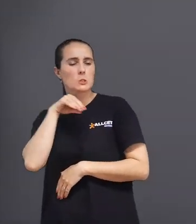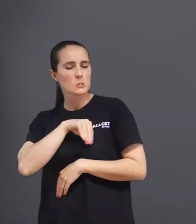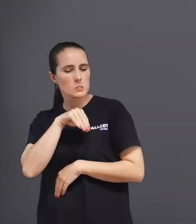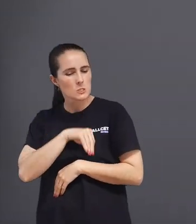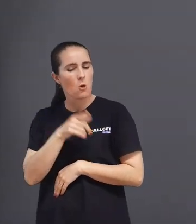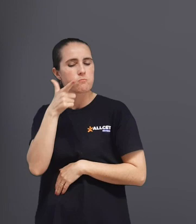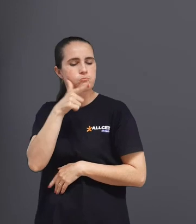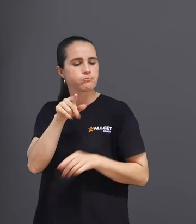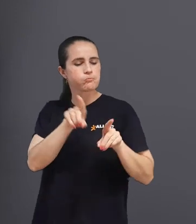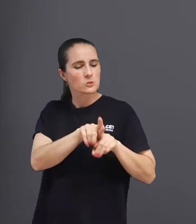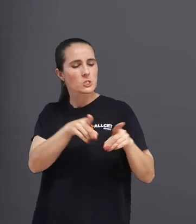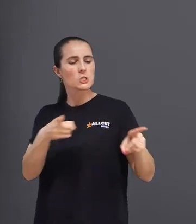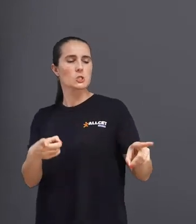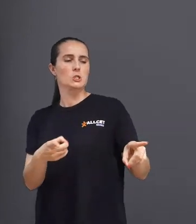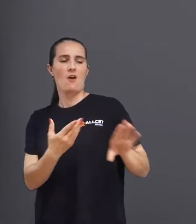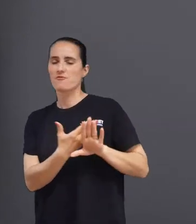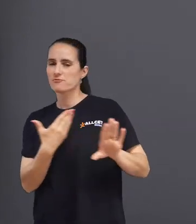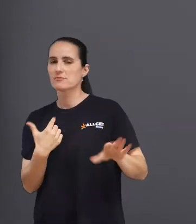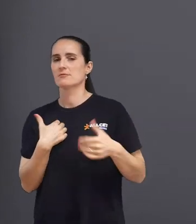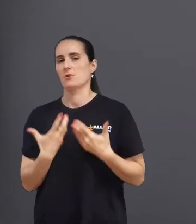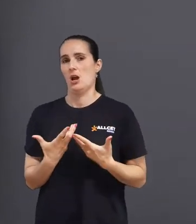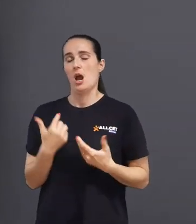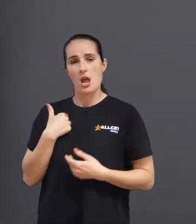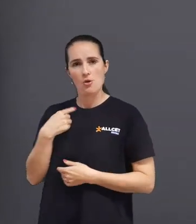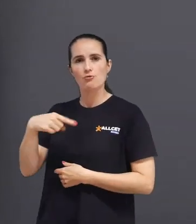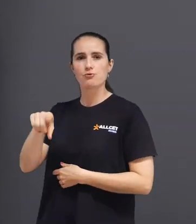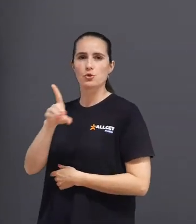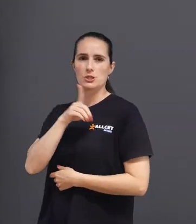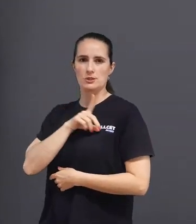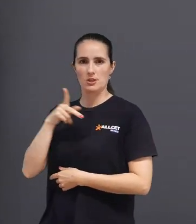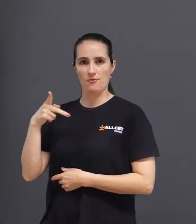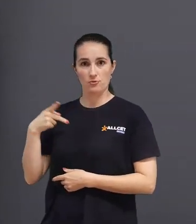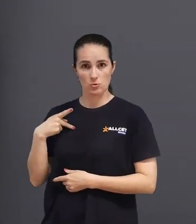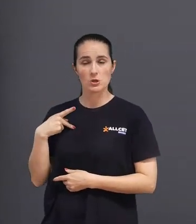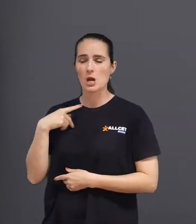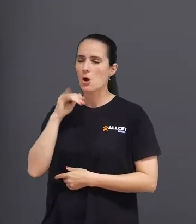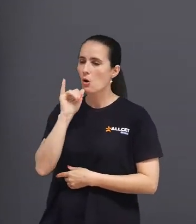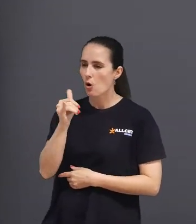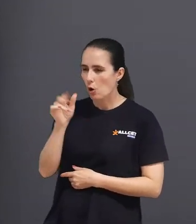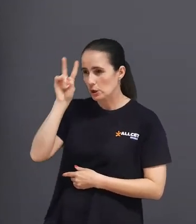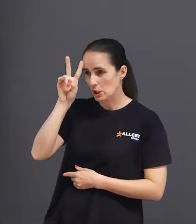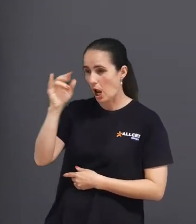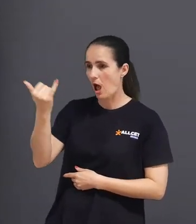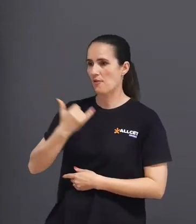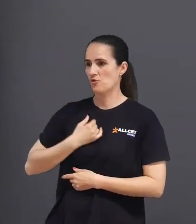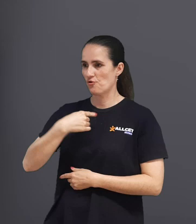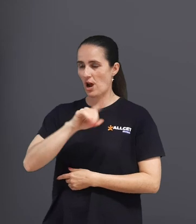familiar da Defensoria Pública, né? Daí eu fui na delegacia,